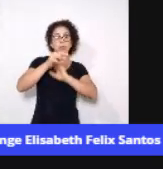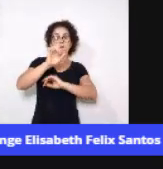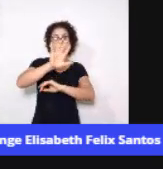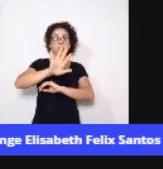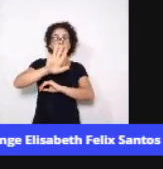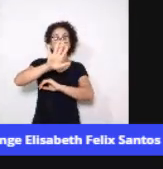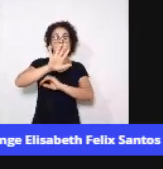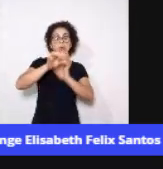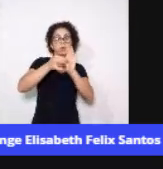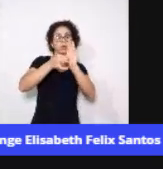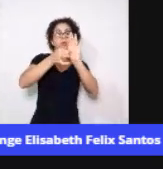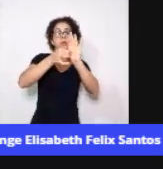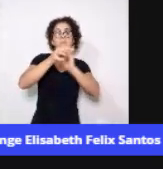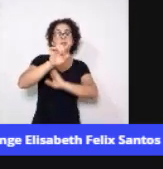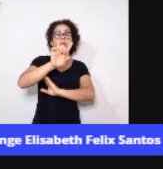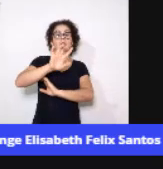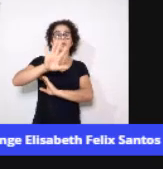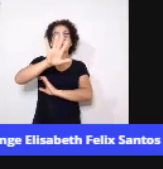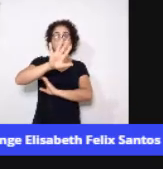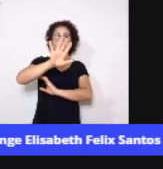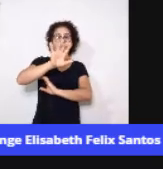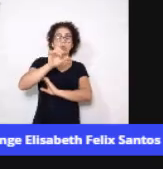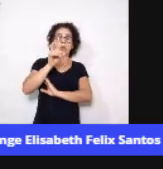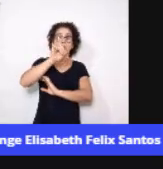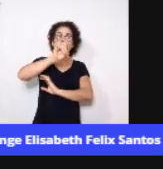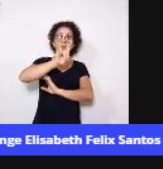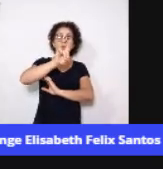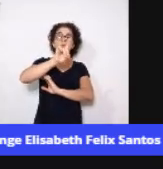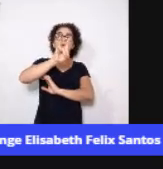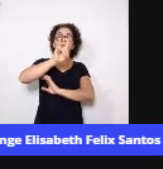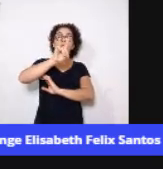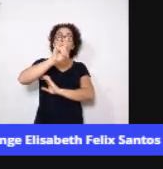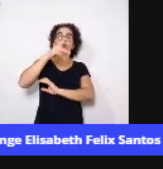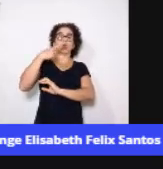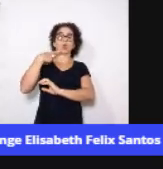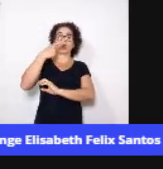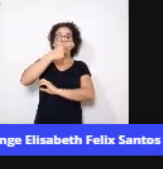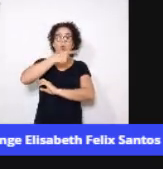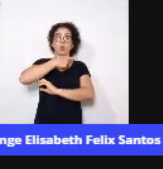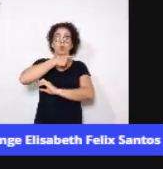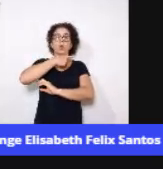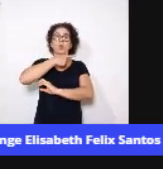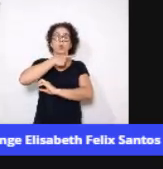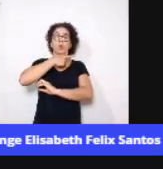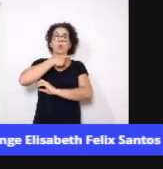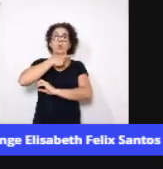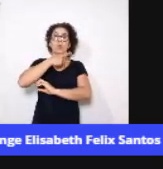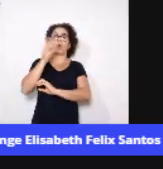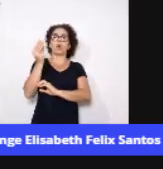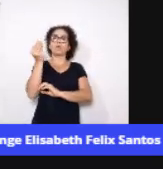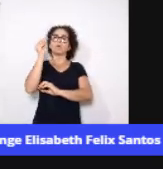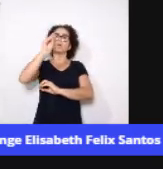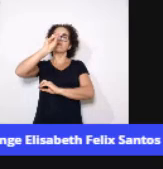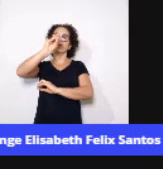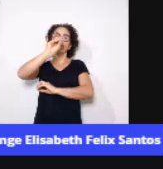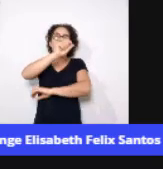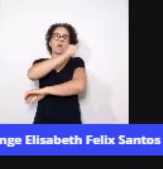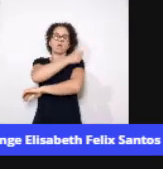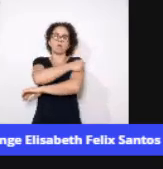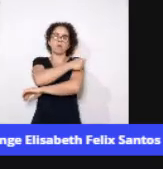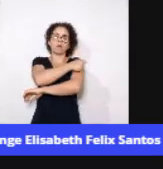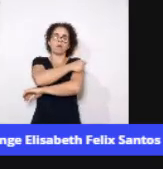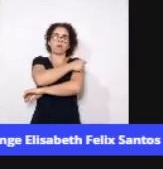slide. Por meio desse código, nós vamos inserir os nossos alunos. Basta, então,